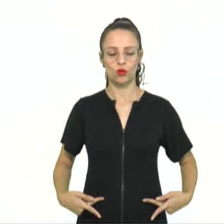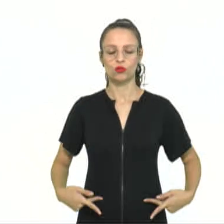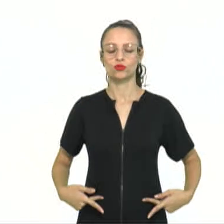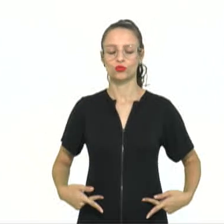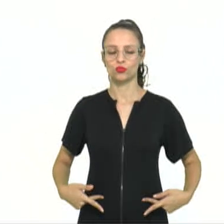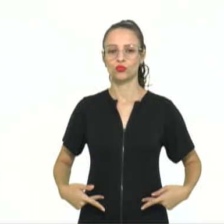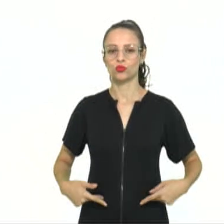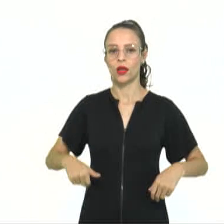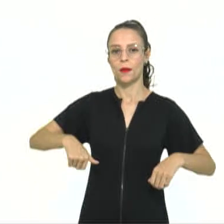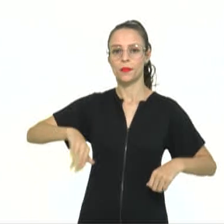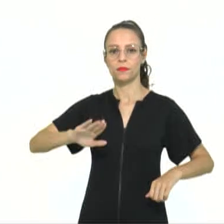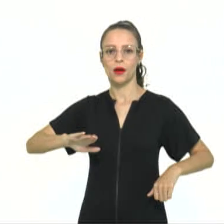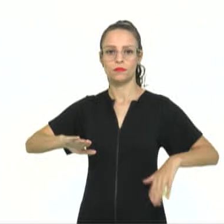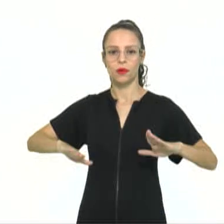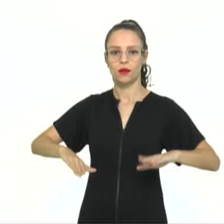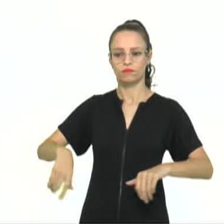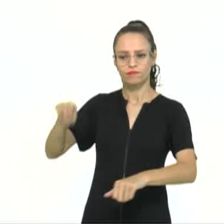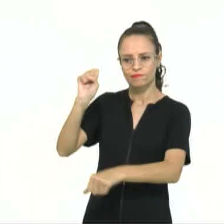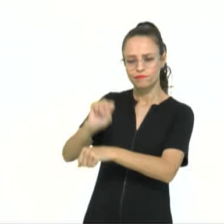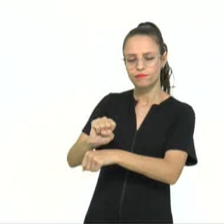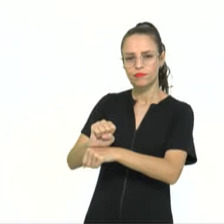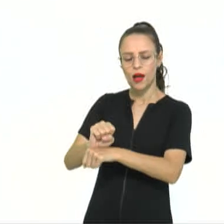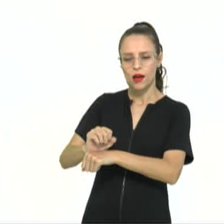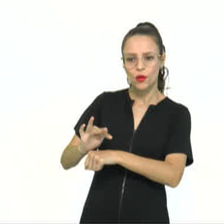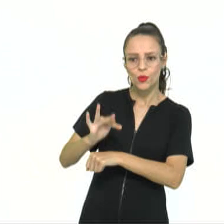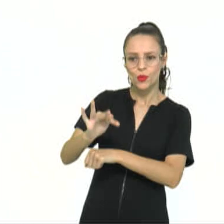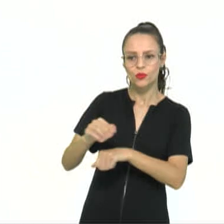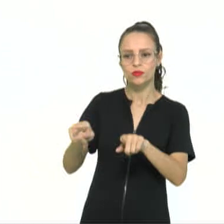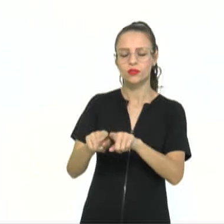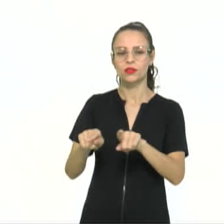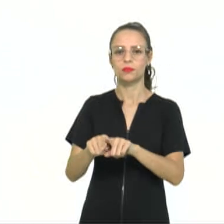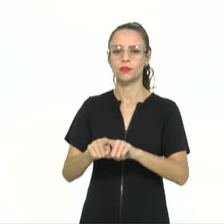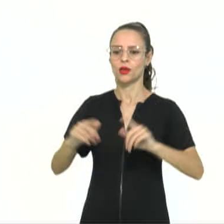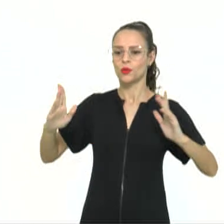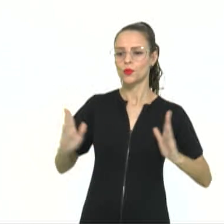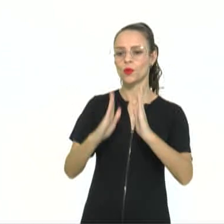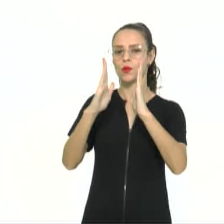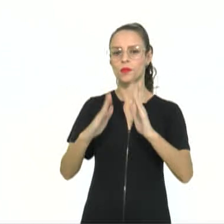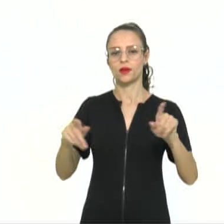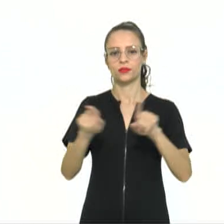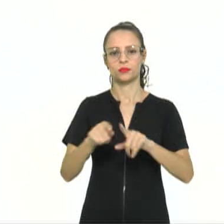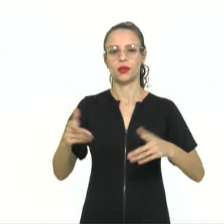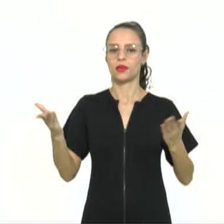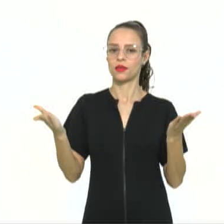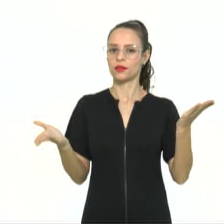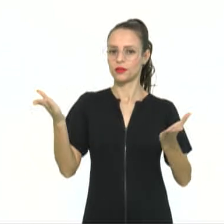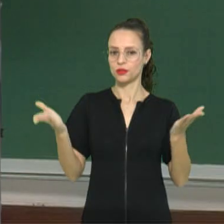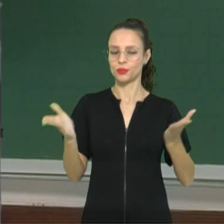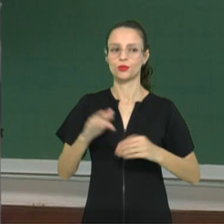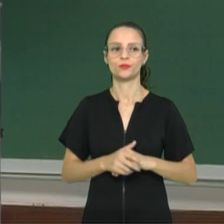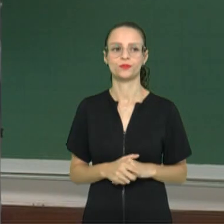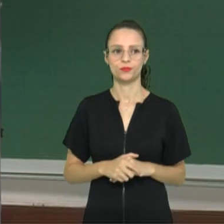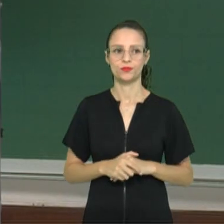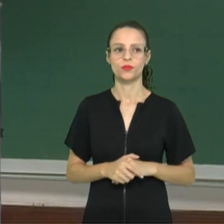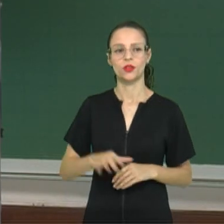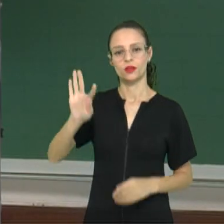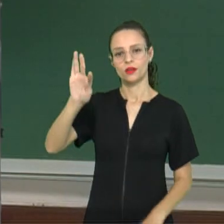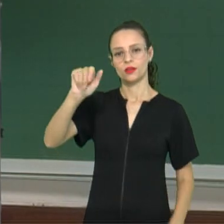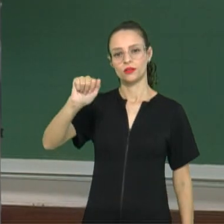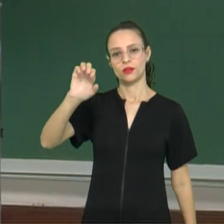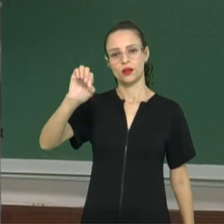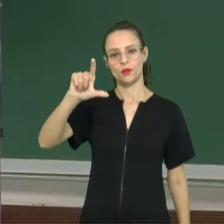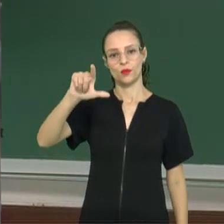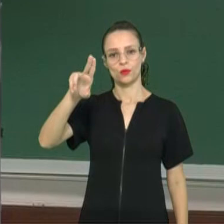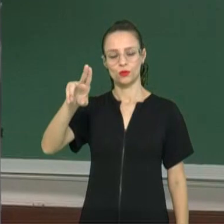de pés, imobilizações, projeções, combate corpo a corpo e equilíbrio, né? Então dentro do Taolou esportivo são todas